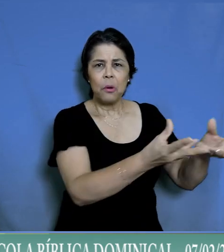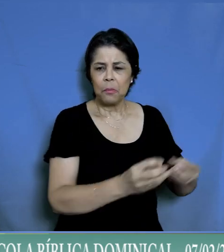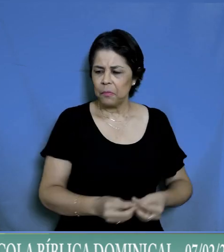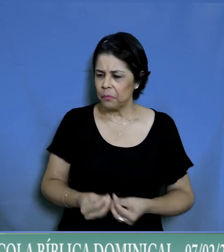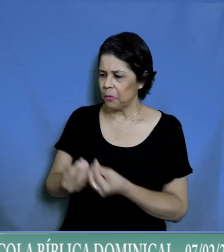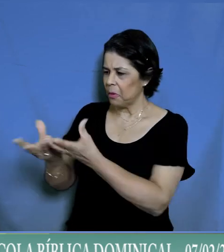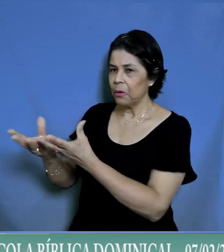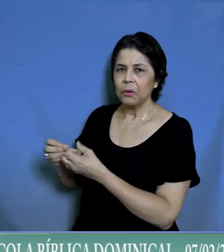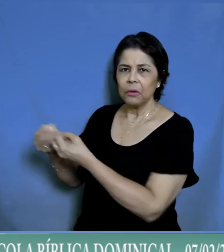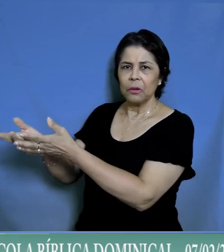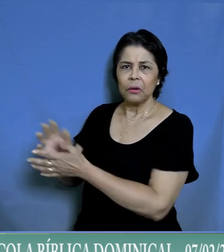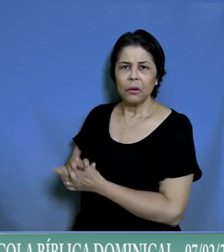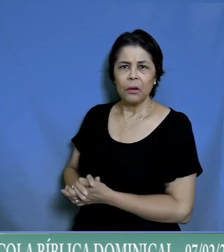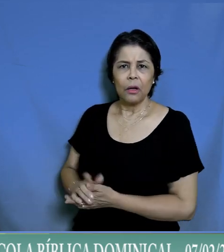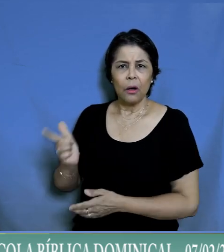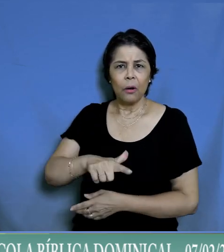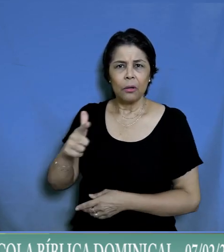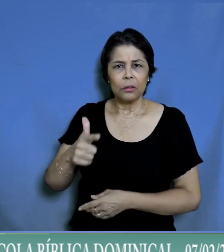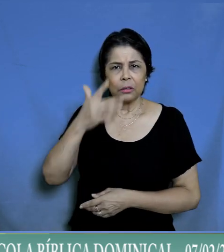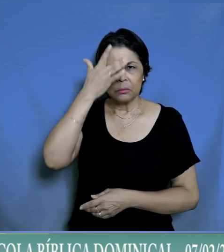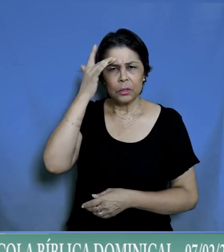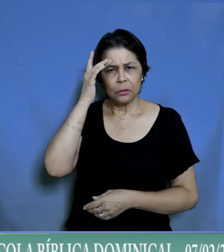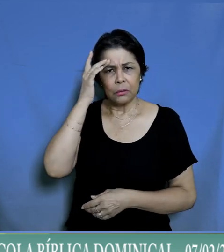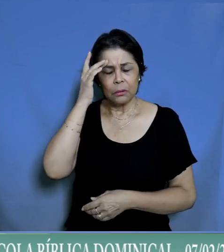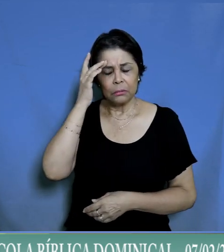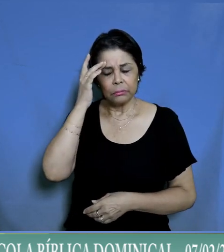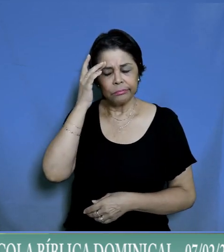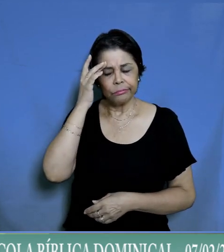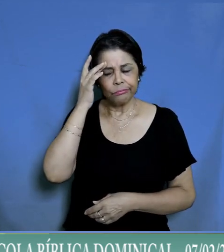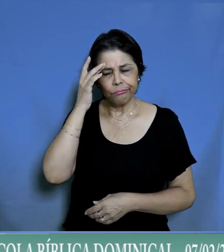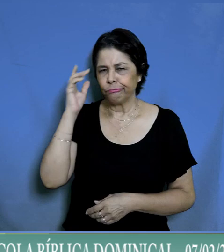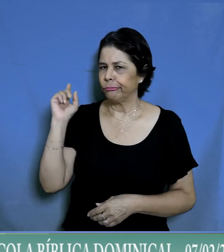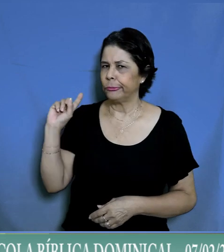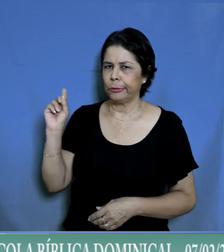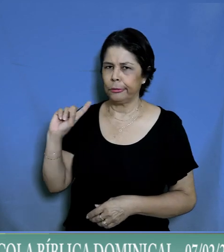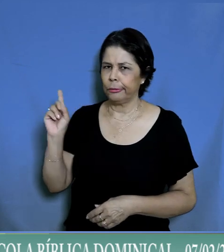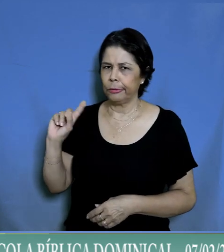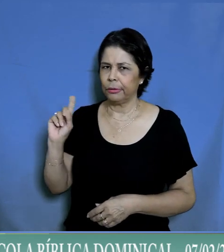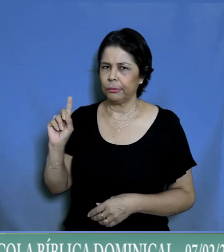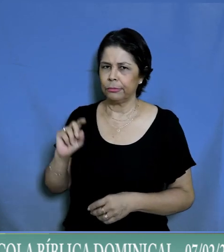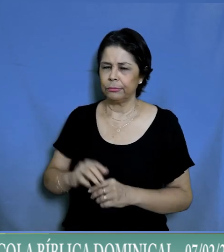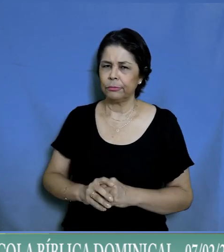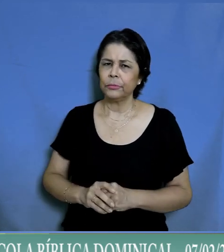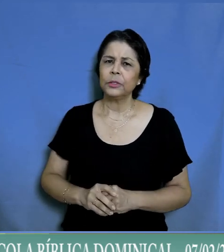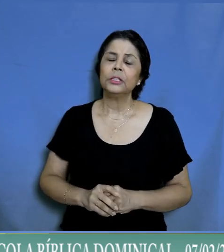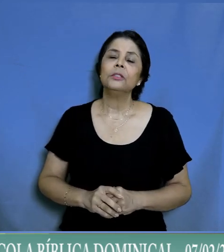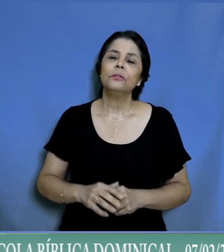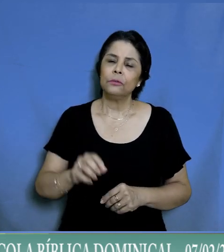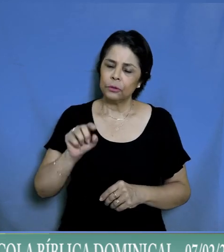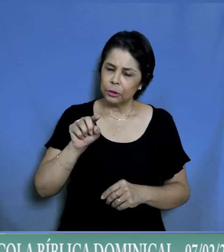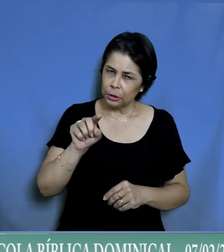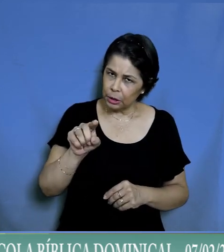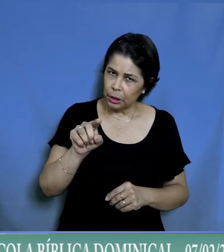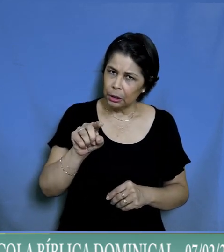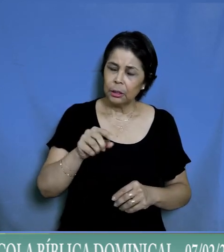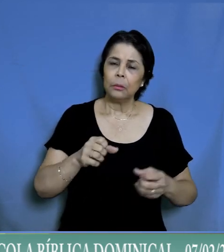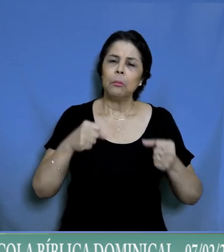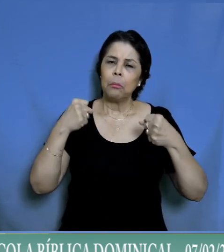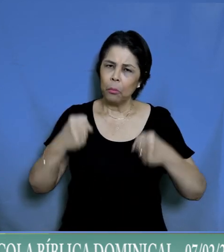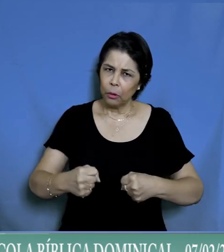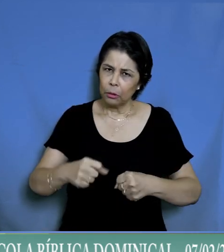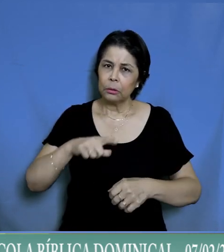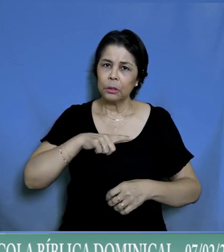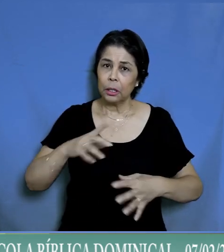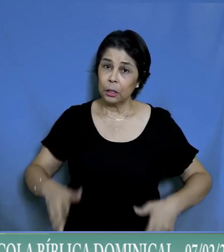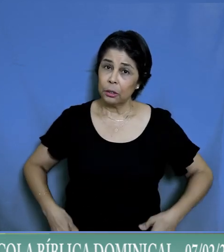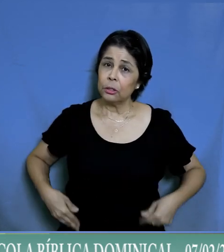cartas, aquele que não cuida dos seus se torna pior do que os incrédulos. Nós devemos fazer o bem, dizer a carta aos Gálatas, principalmente aos domésticos